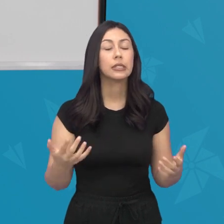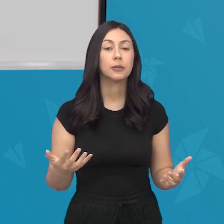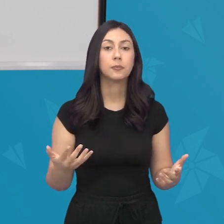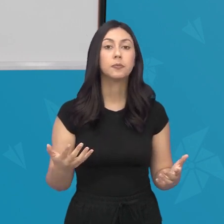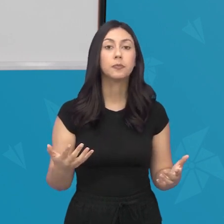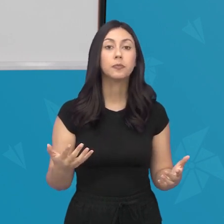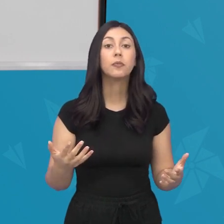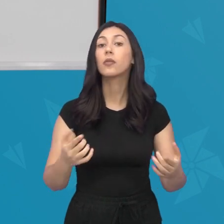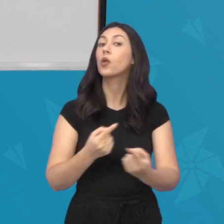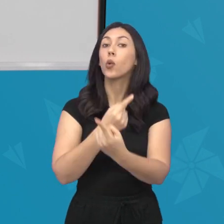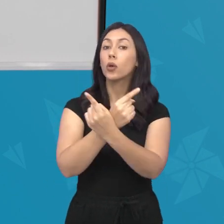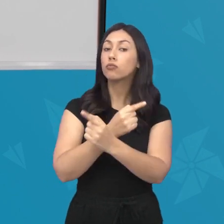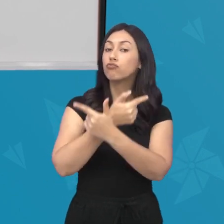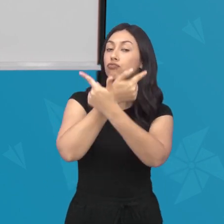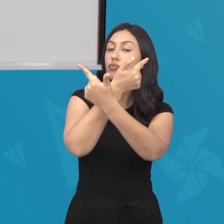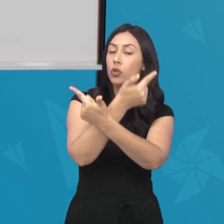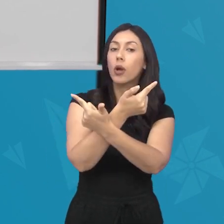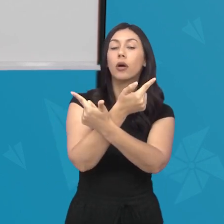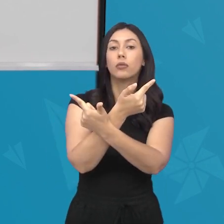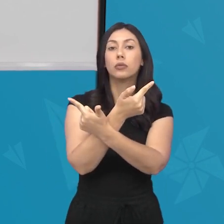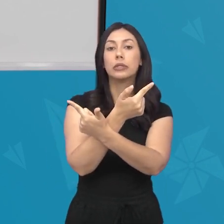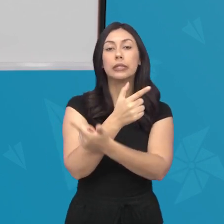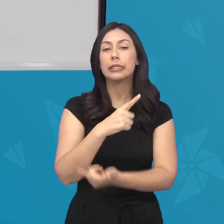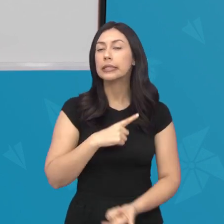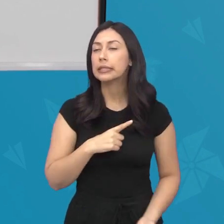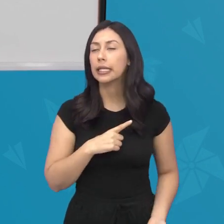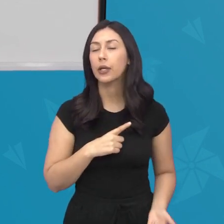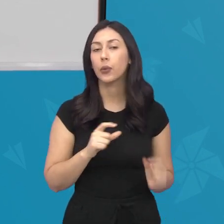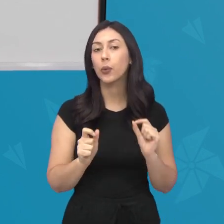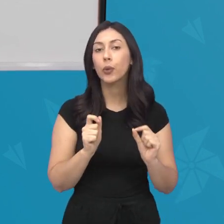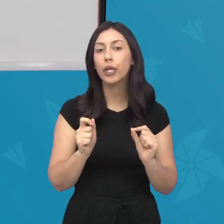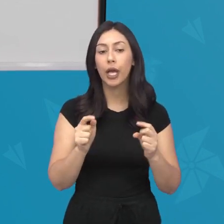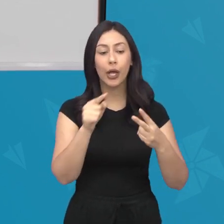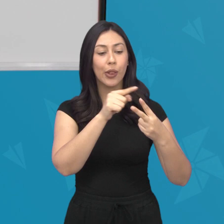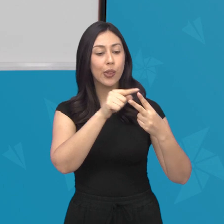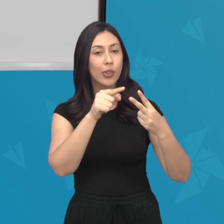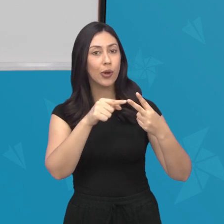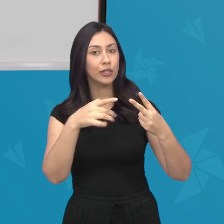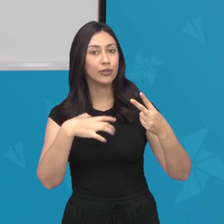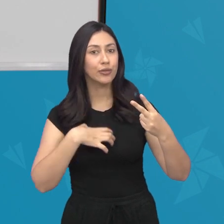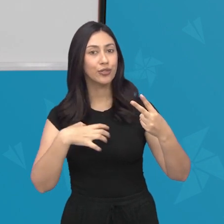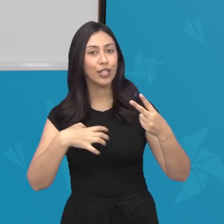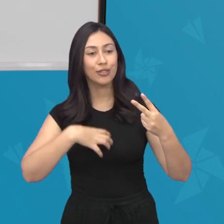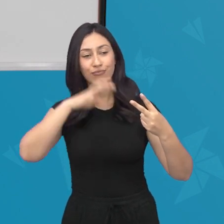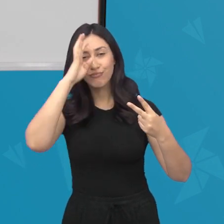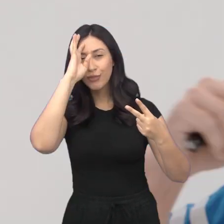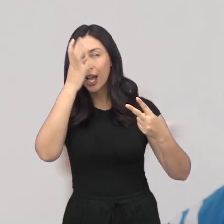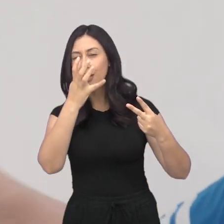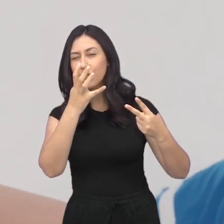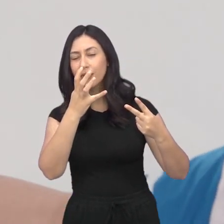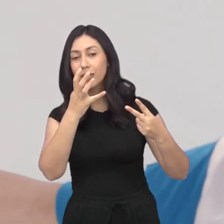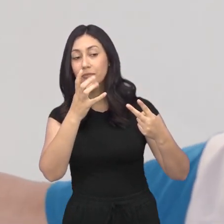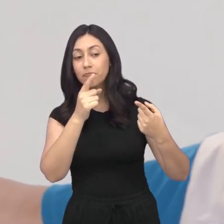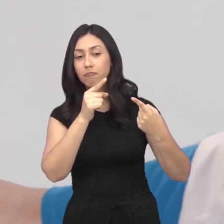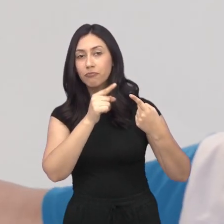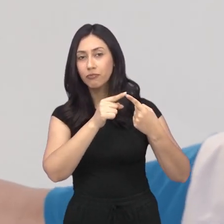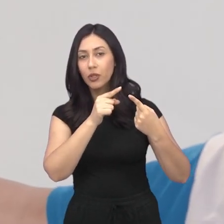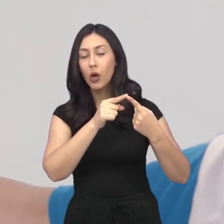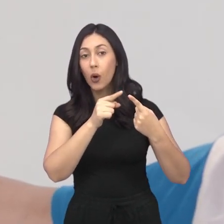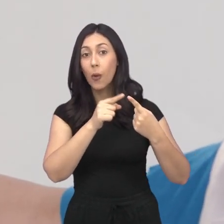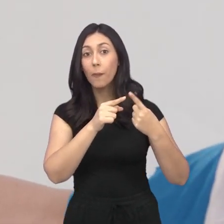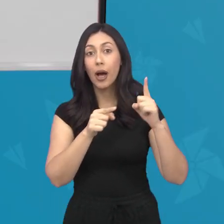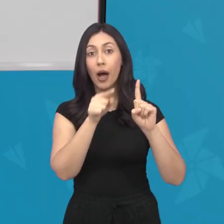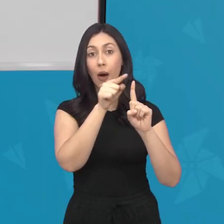E a equação do segundo grau, ela tem basicamente dois jeitos de resolução. Uma é usando